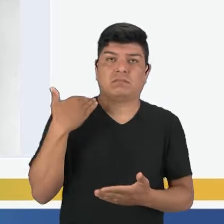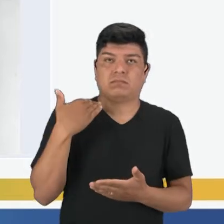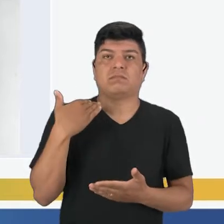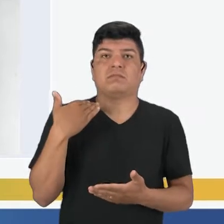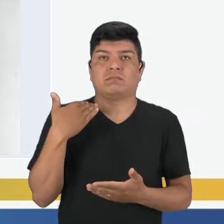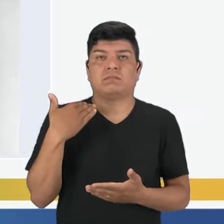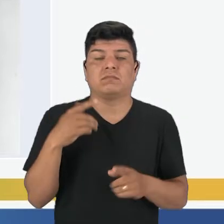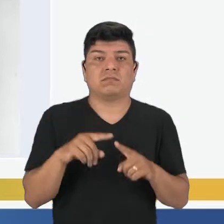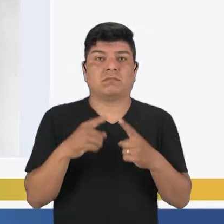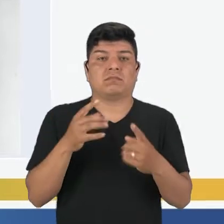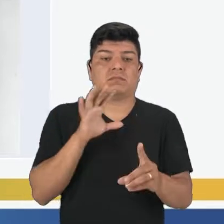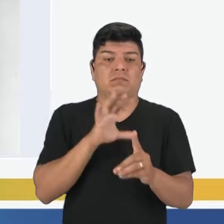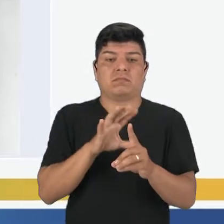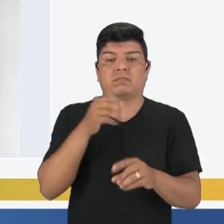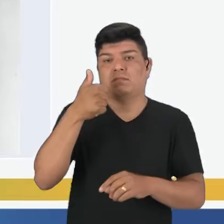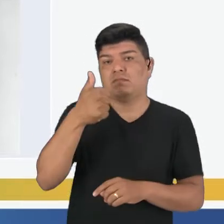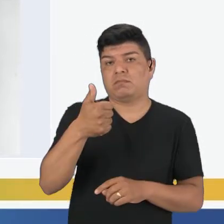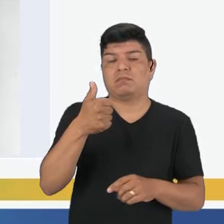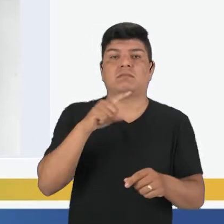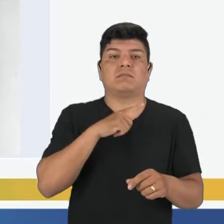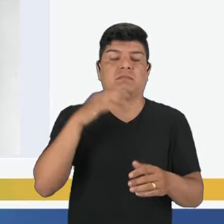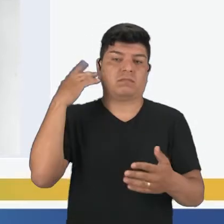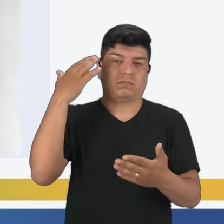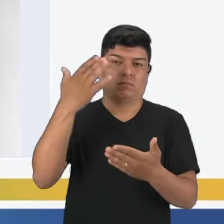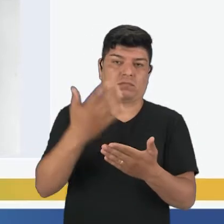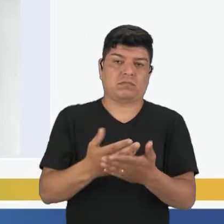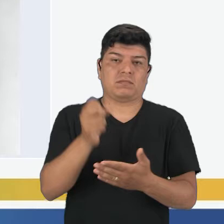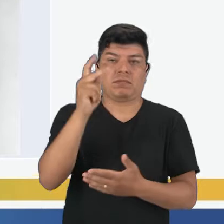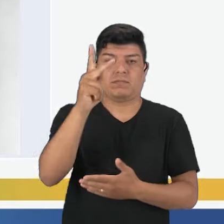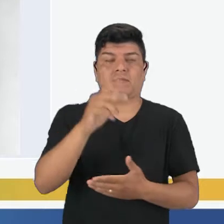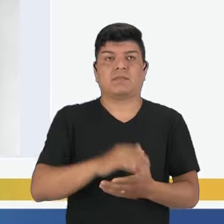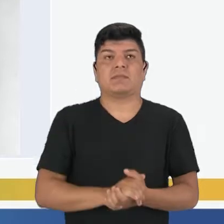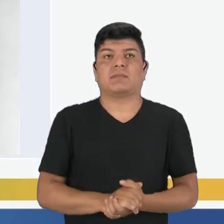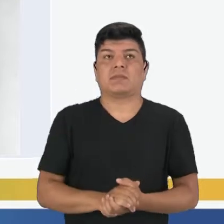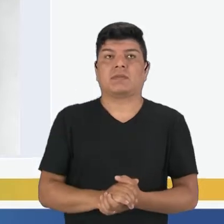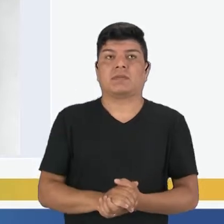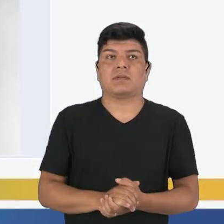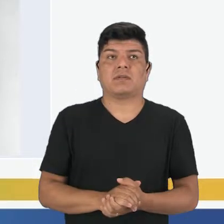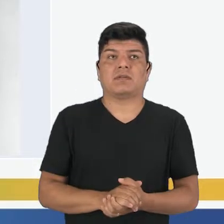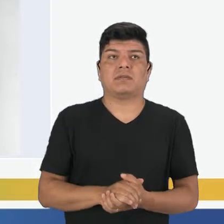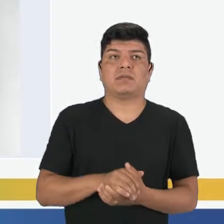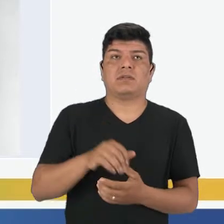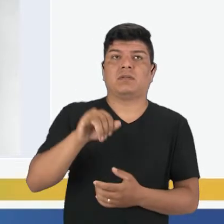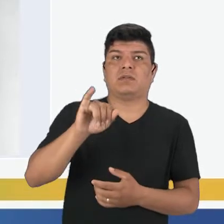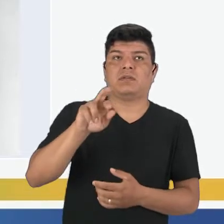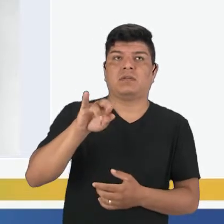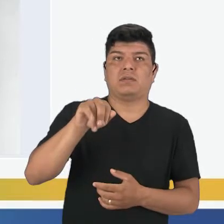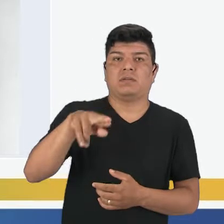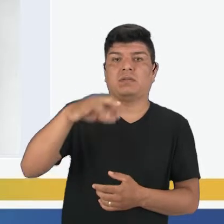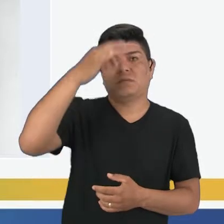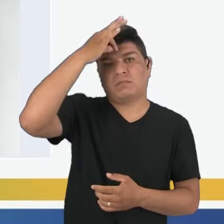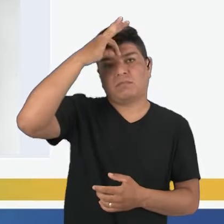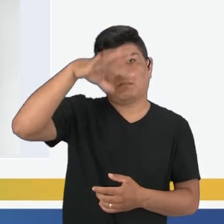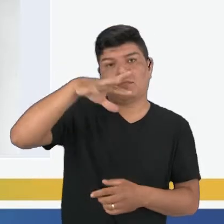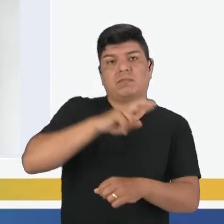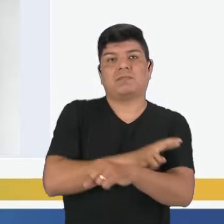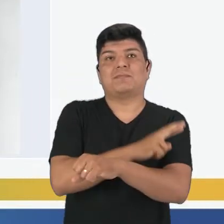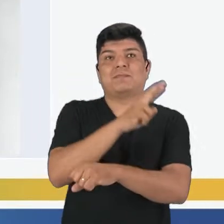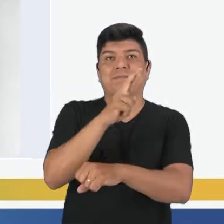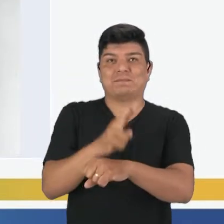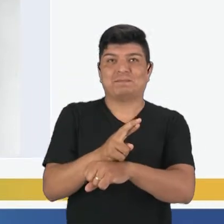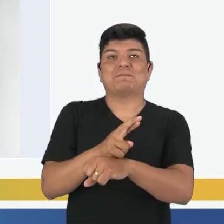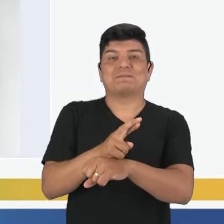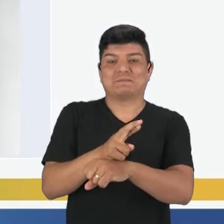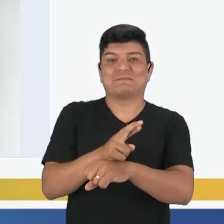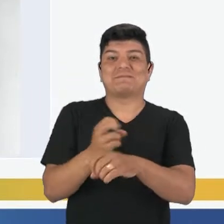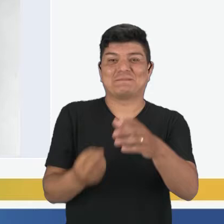faleceram, mas a influência positiva deles existe até hoje, ok? Mestre Irineu Serra, do Santo Daime, que é um líder de